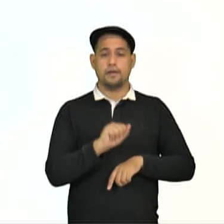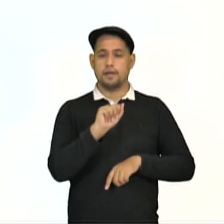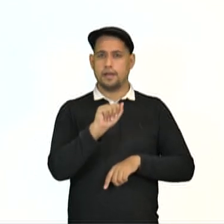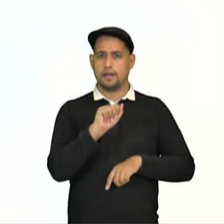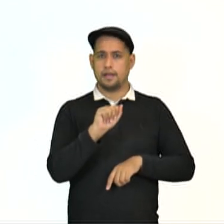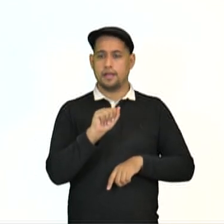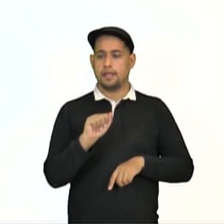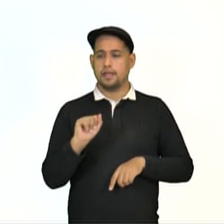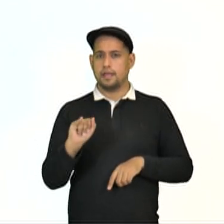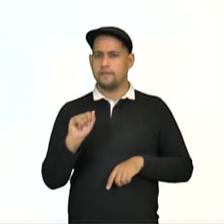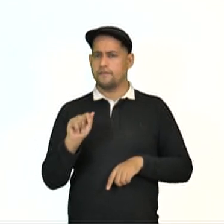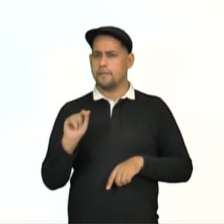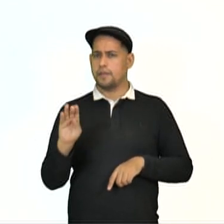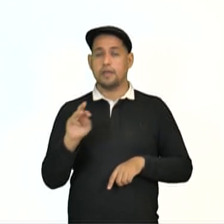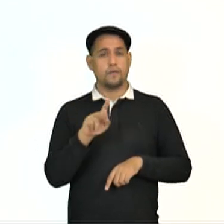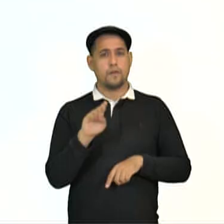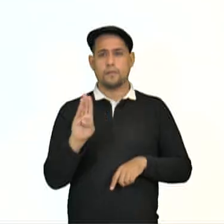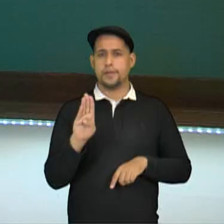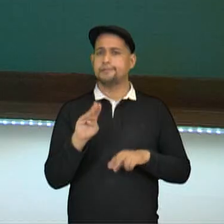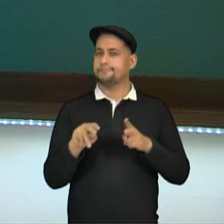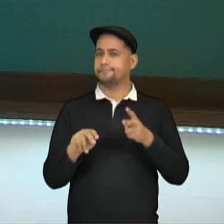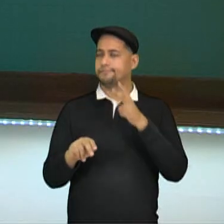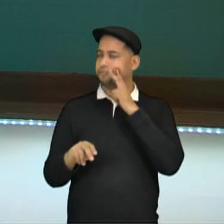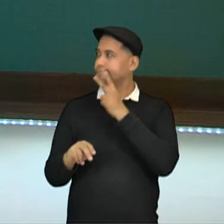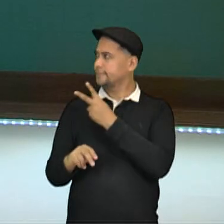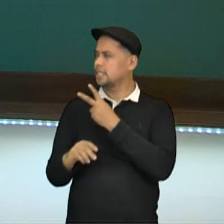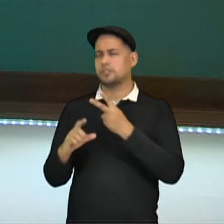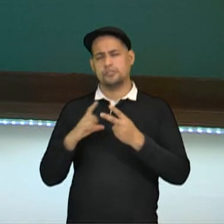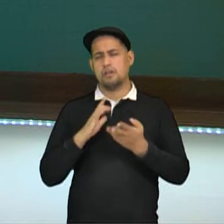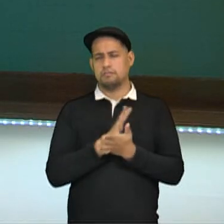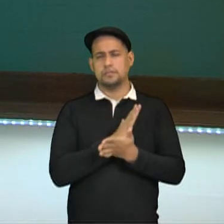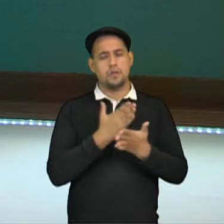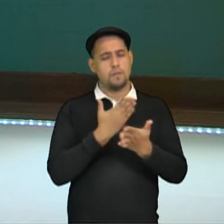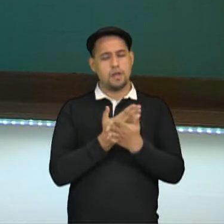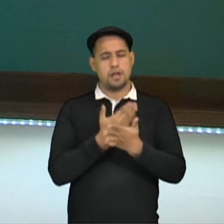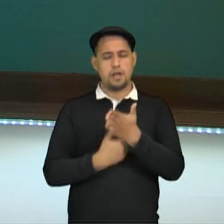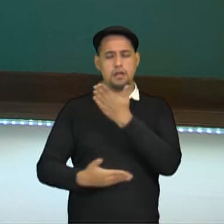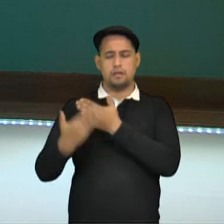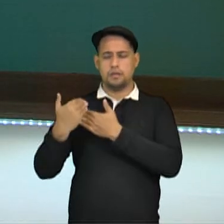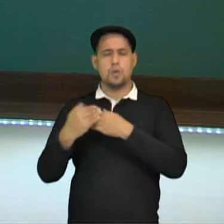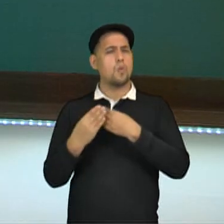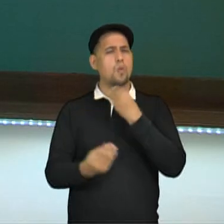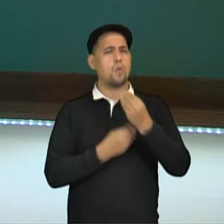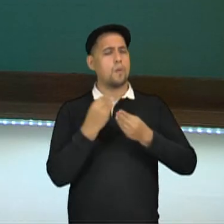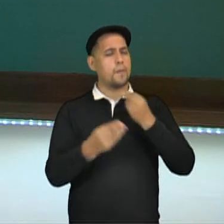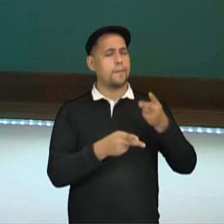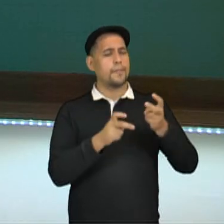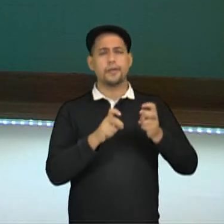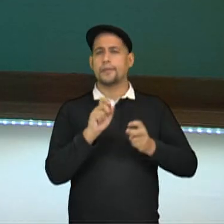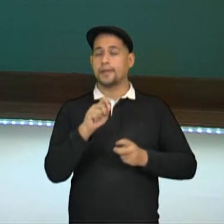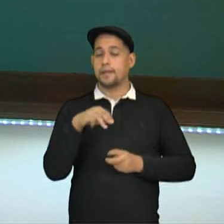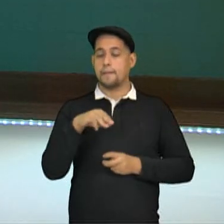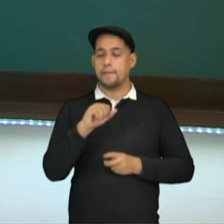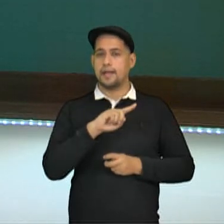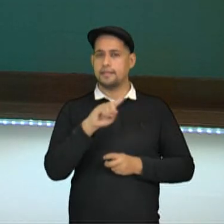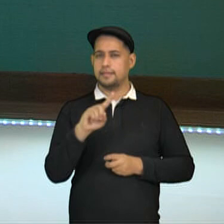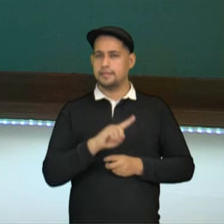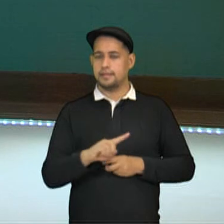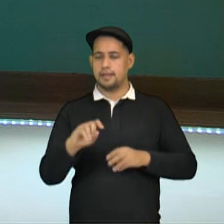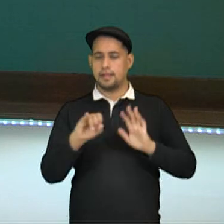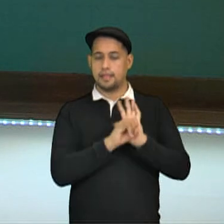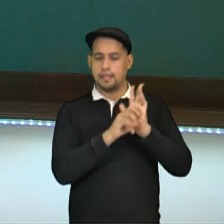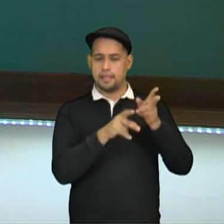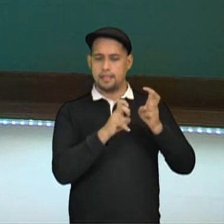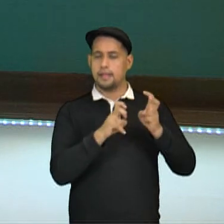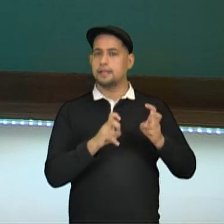e I vezes B igual a B. A gente já viu, né, em algumas aulas anteriores como que eu identifico uma matriz